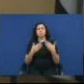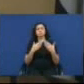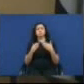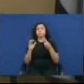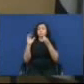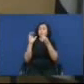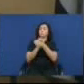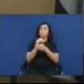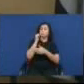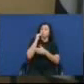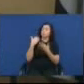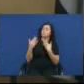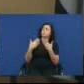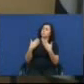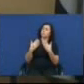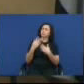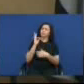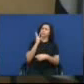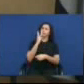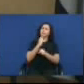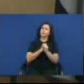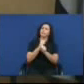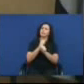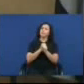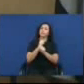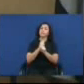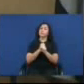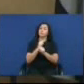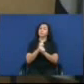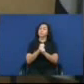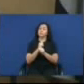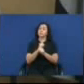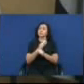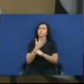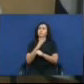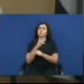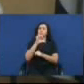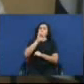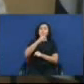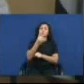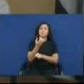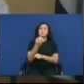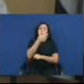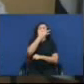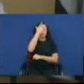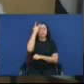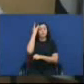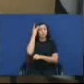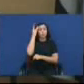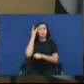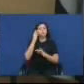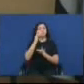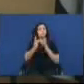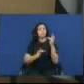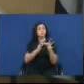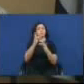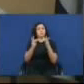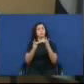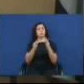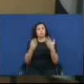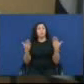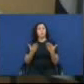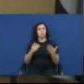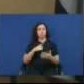conversando com a minha esposa, passaram hoje em 3 anos, mais ou menos, na minha clínica, 960 pessoas. É uma clínica hoje